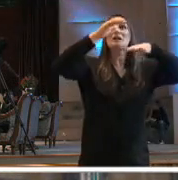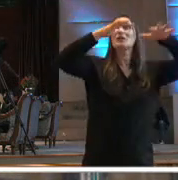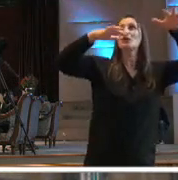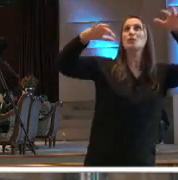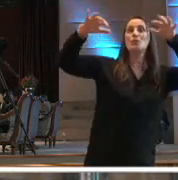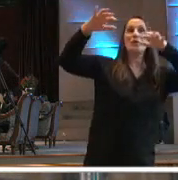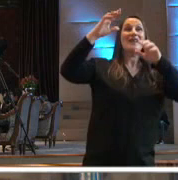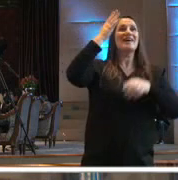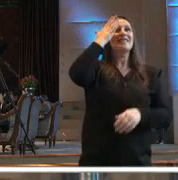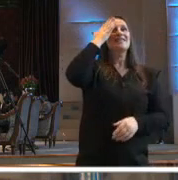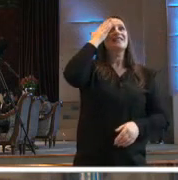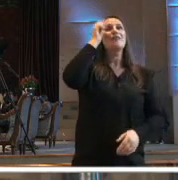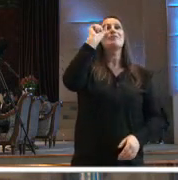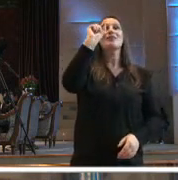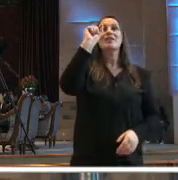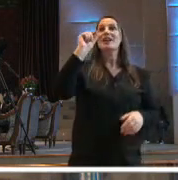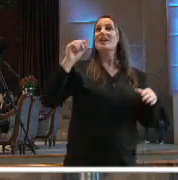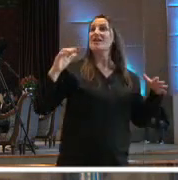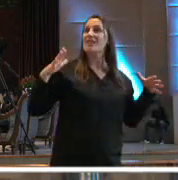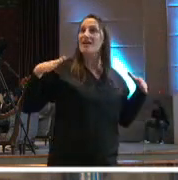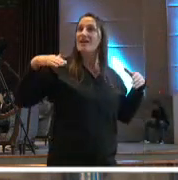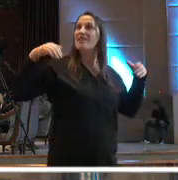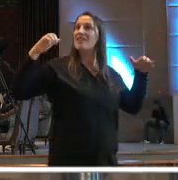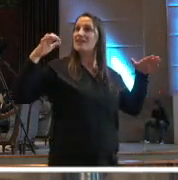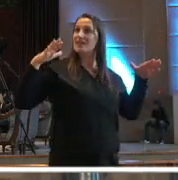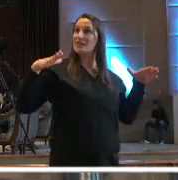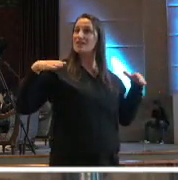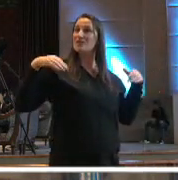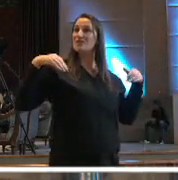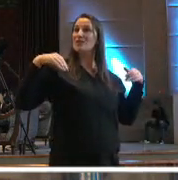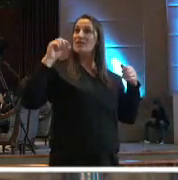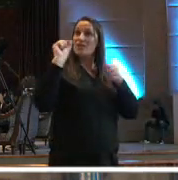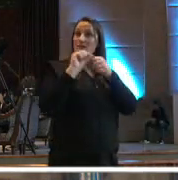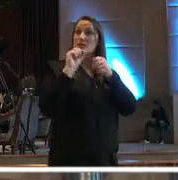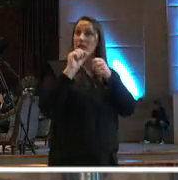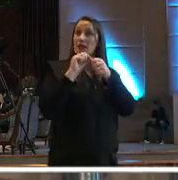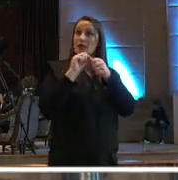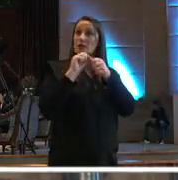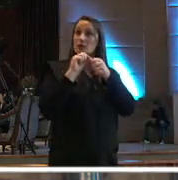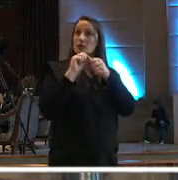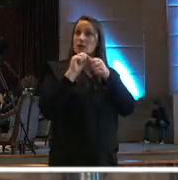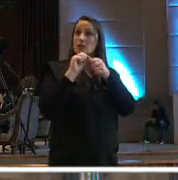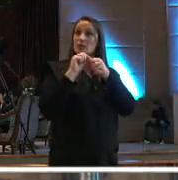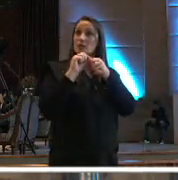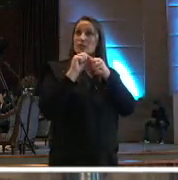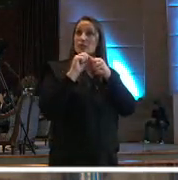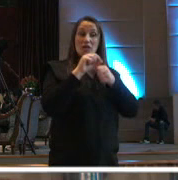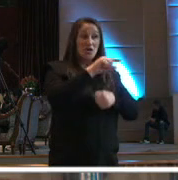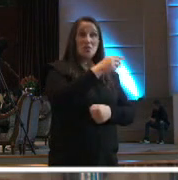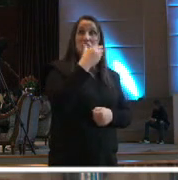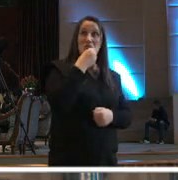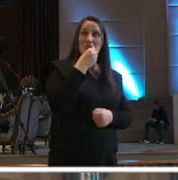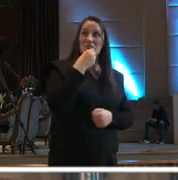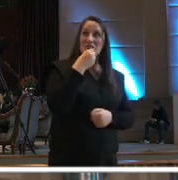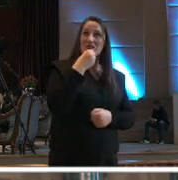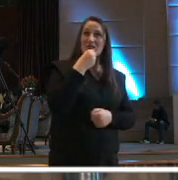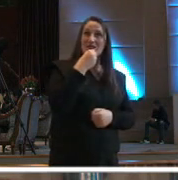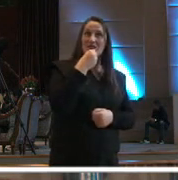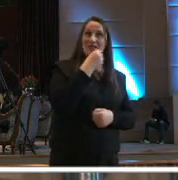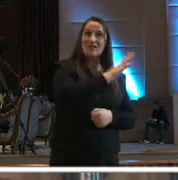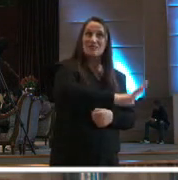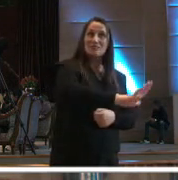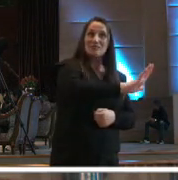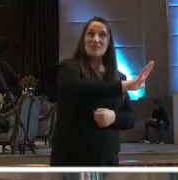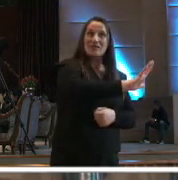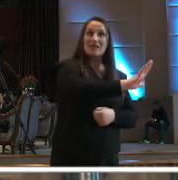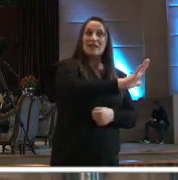que os anjos fizeram? Eles fecharam os olhos dos filisteus para não perceberem e mandarem